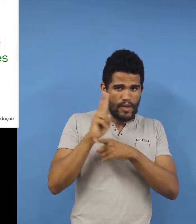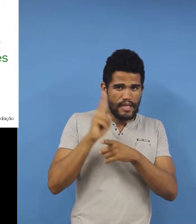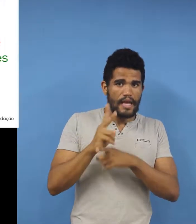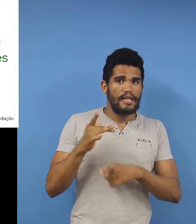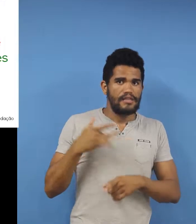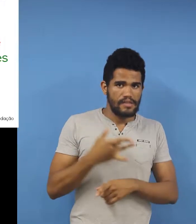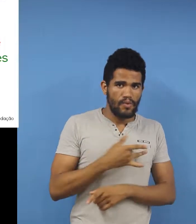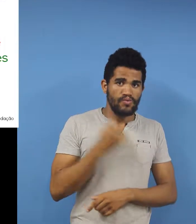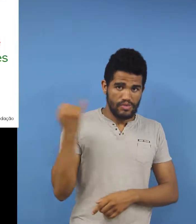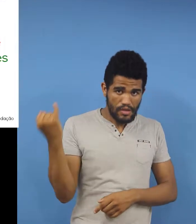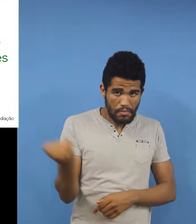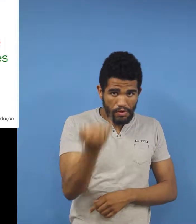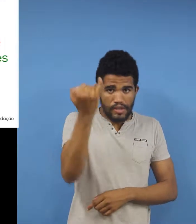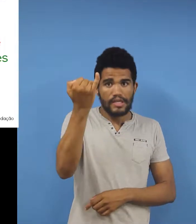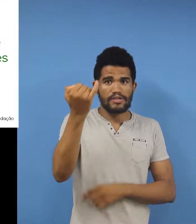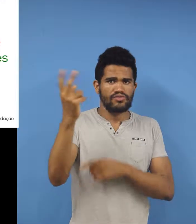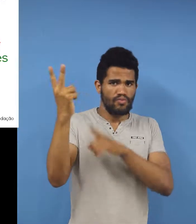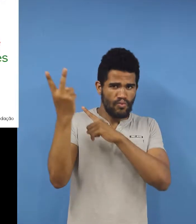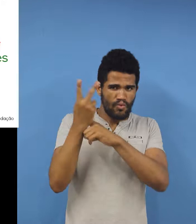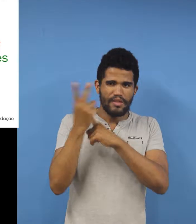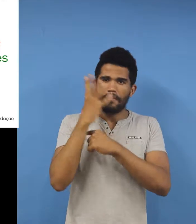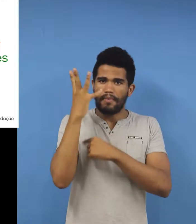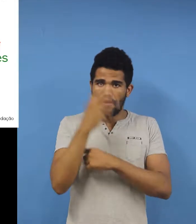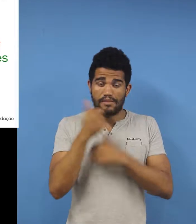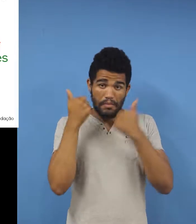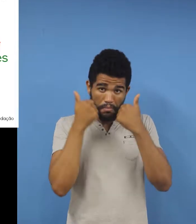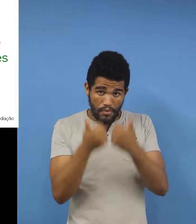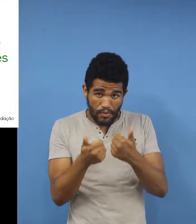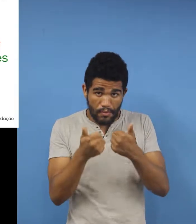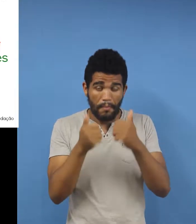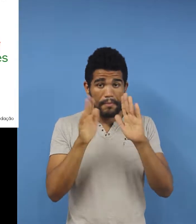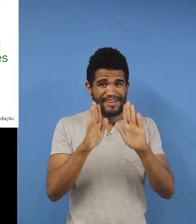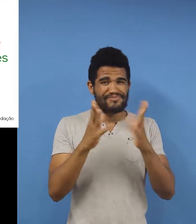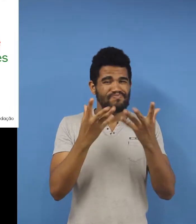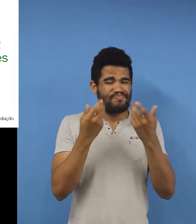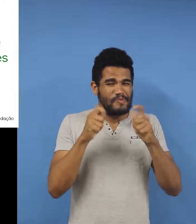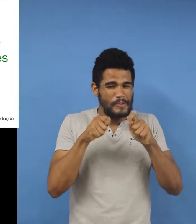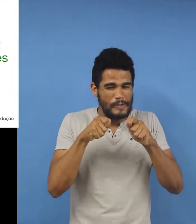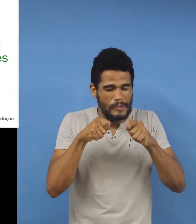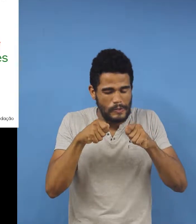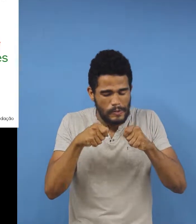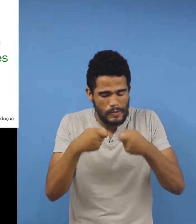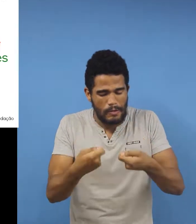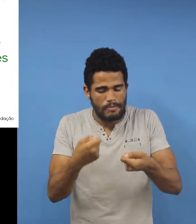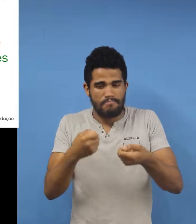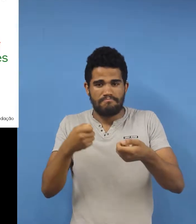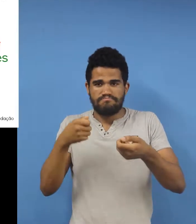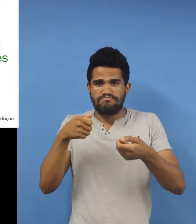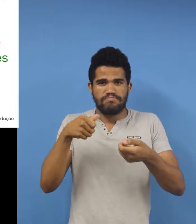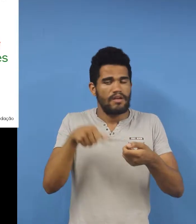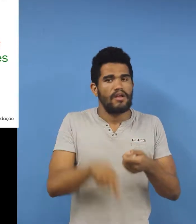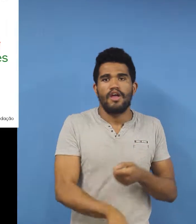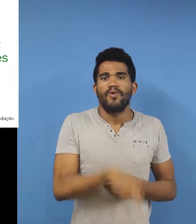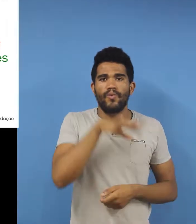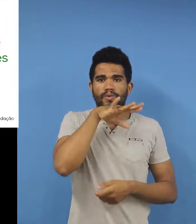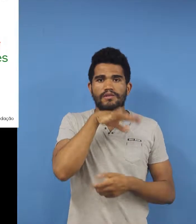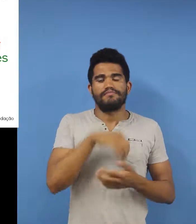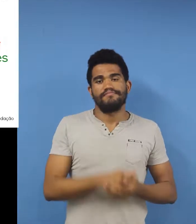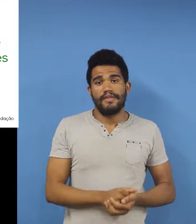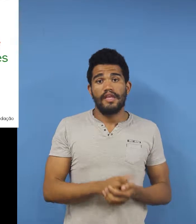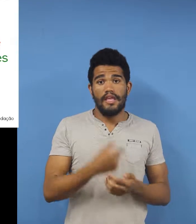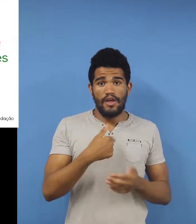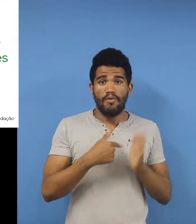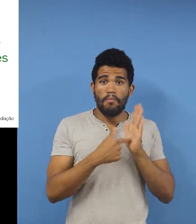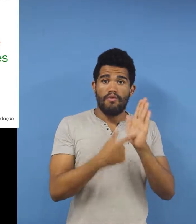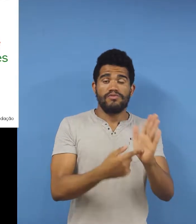que cuidar da saúde é legal. Cuidar da estética é legal, o problema está no exagero e eu quero mostrar isso